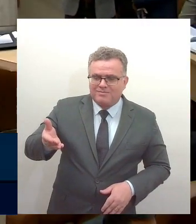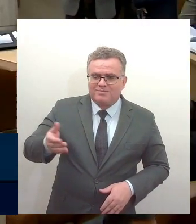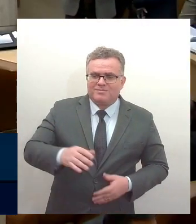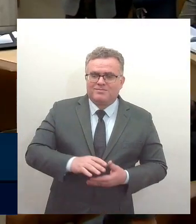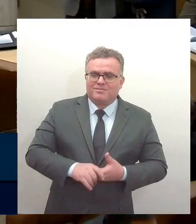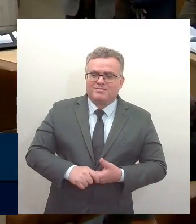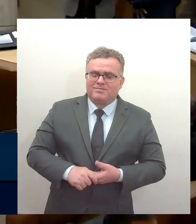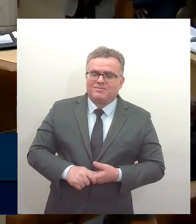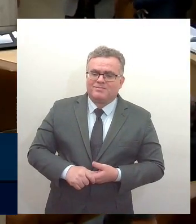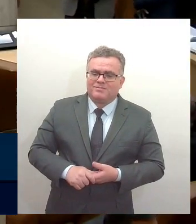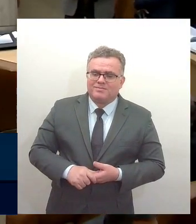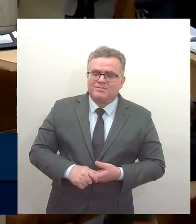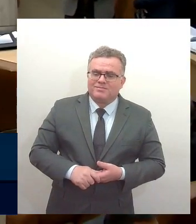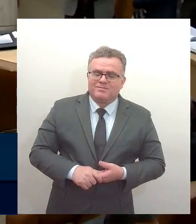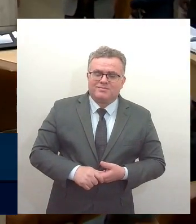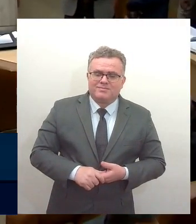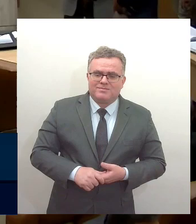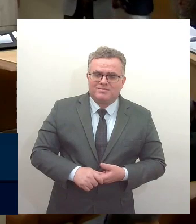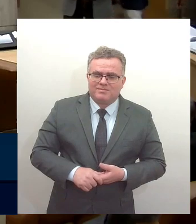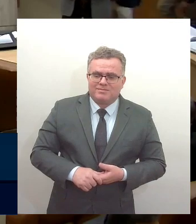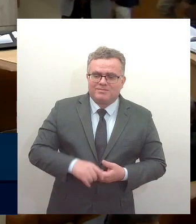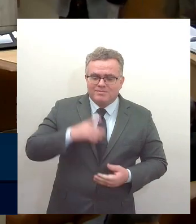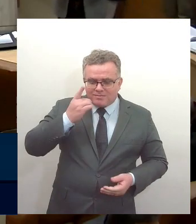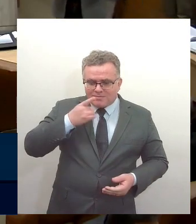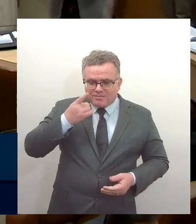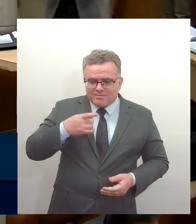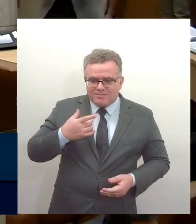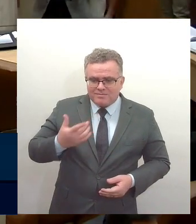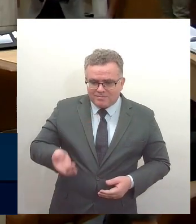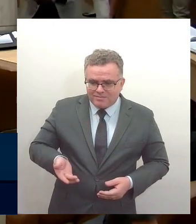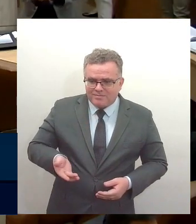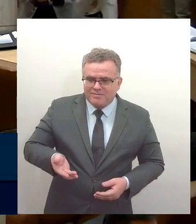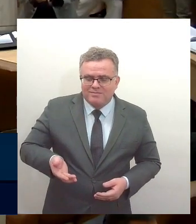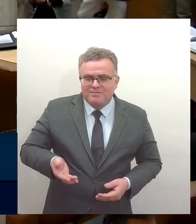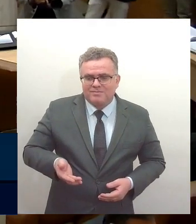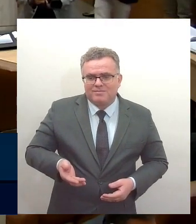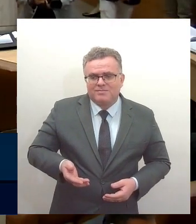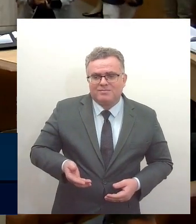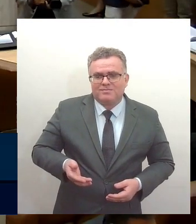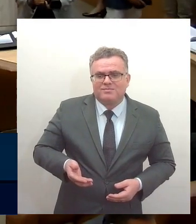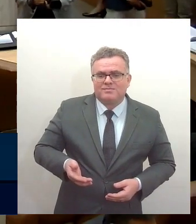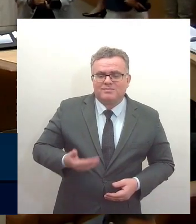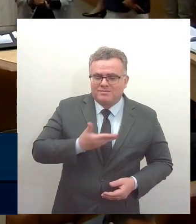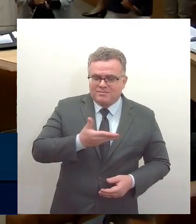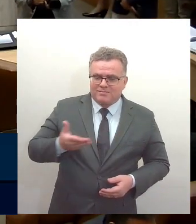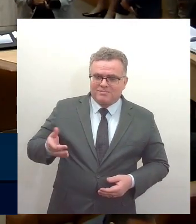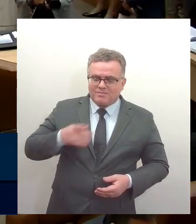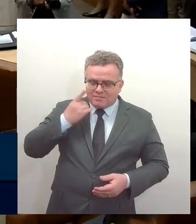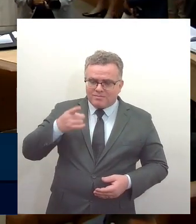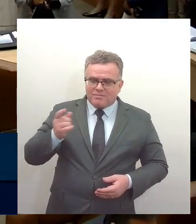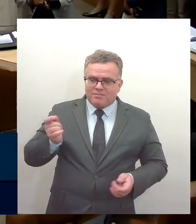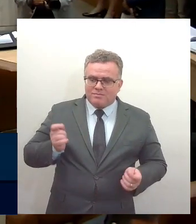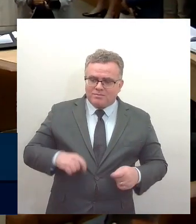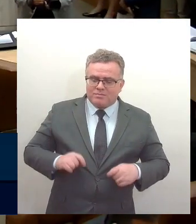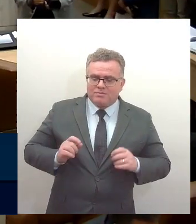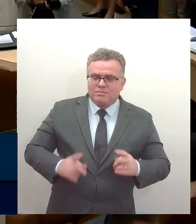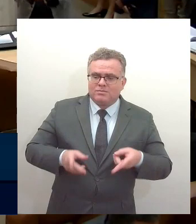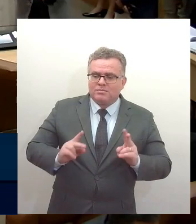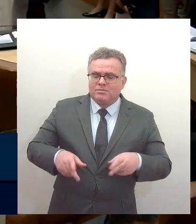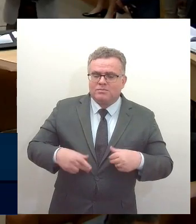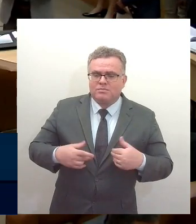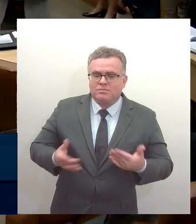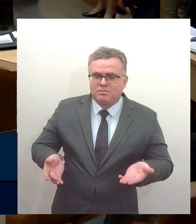Deputado Luizão, colegas deputados, senhor presidente, eu me somo a